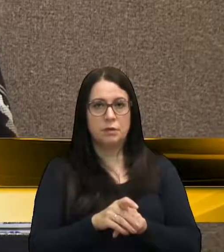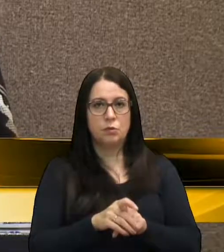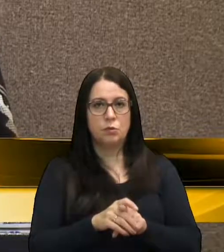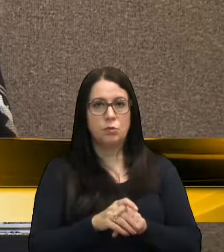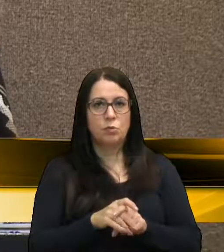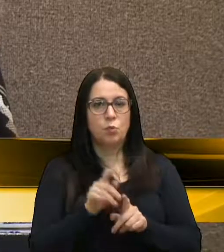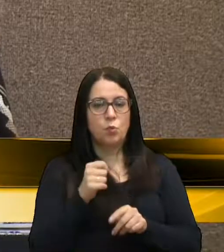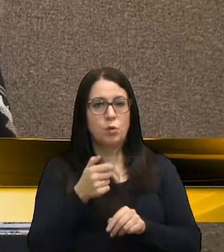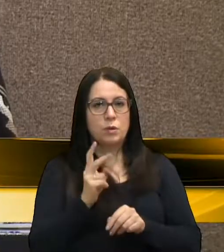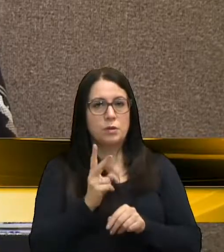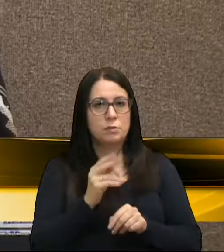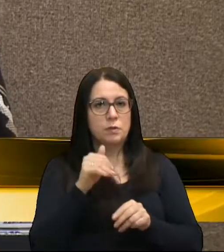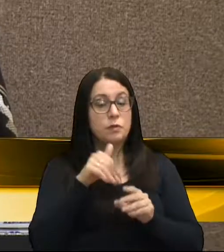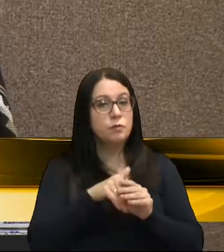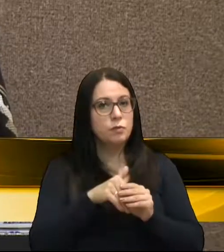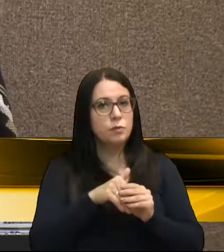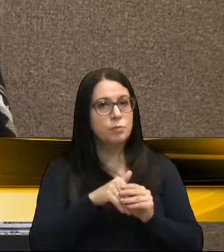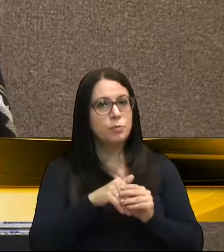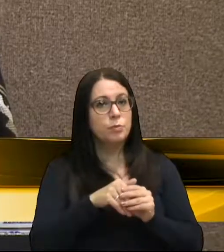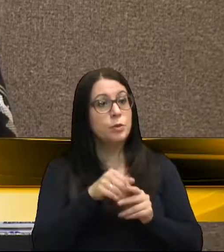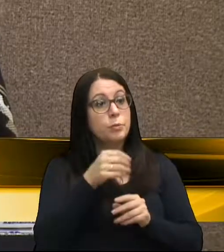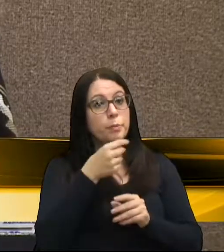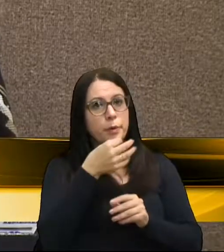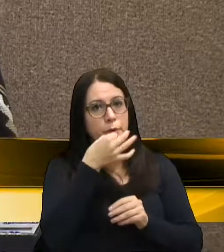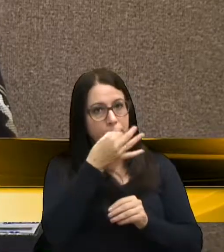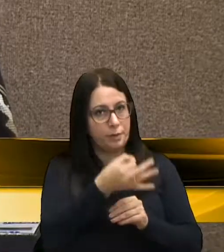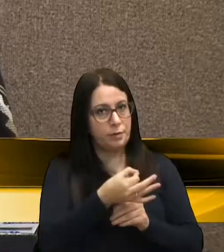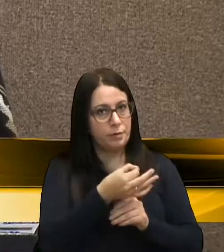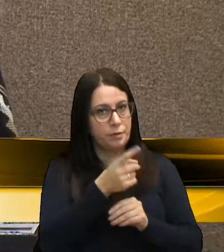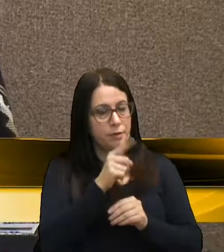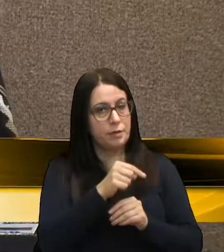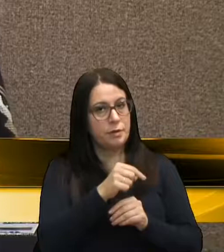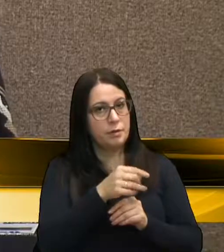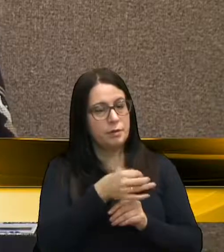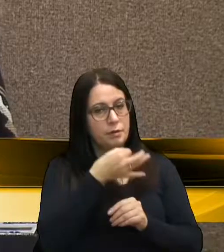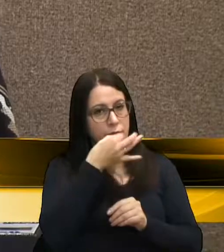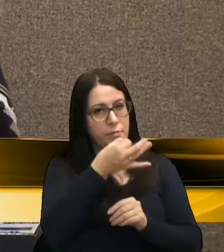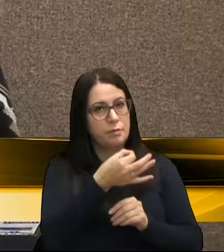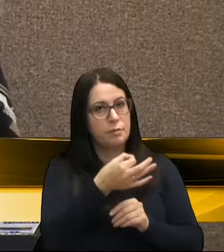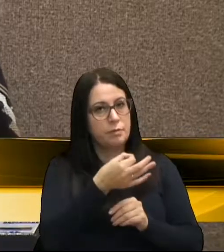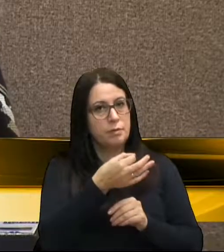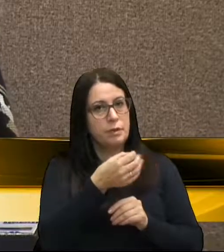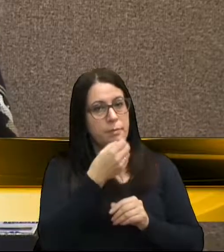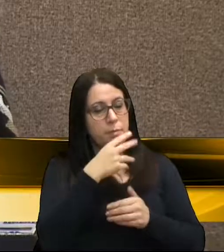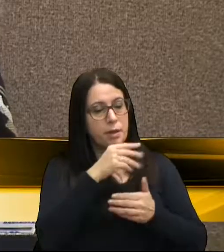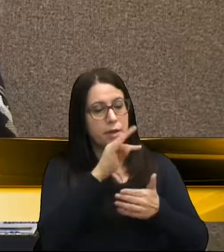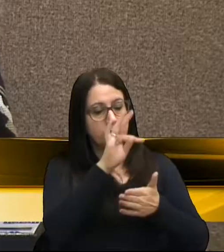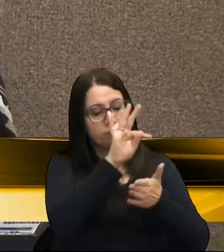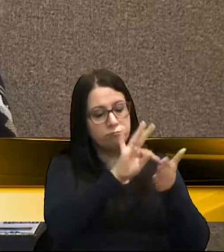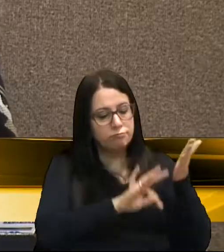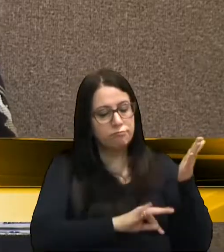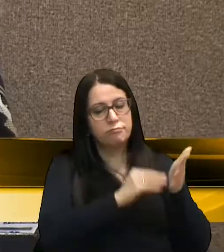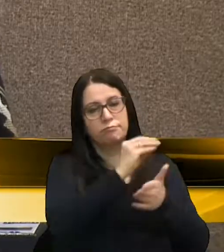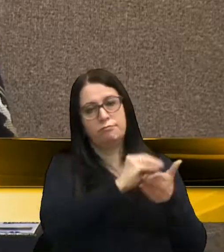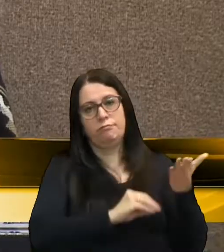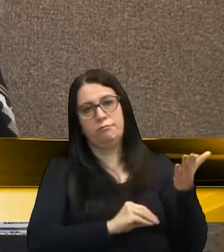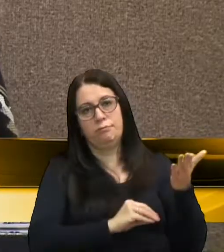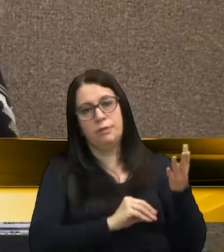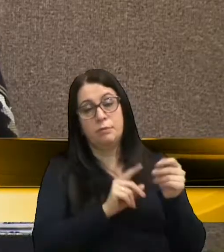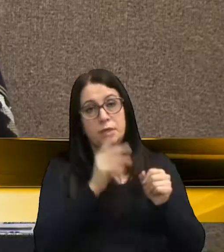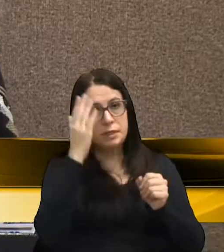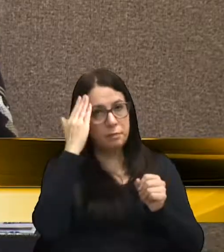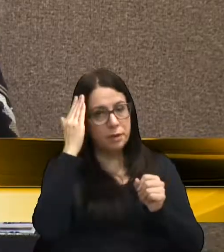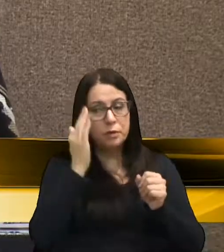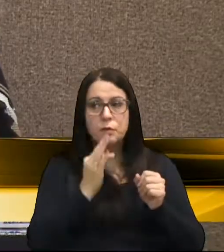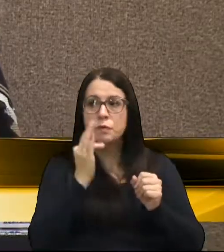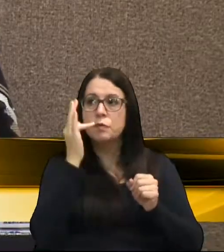que frequentemente voto pelo parecer, porque o parecer ele está bem redigido, mas sabendo que ali